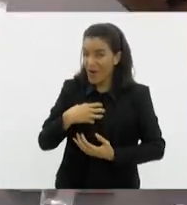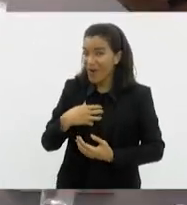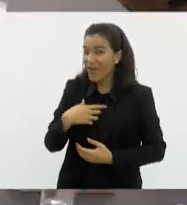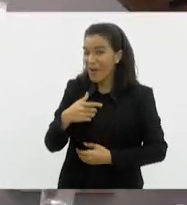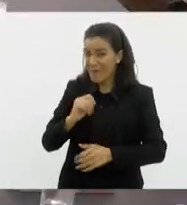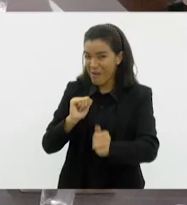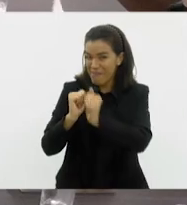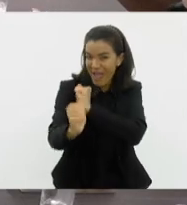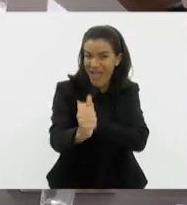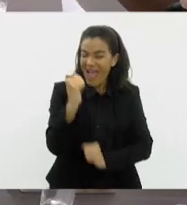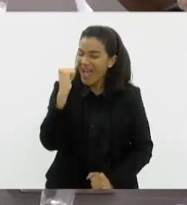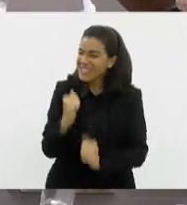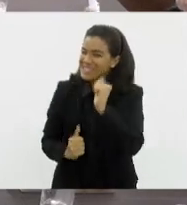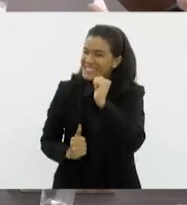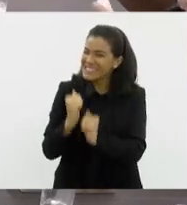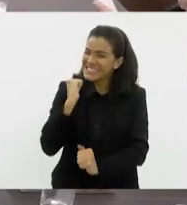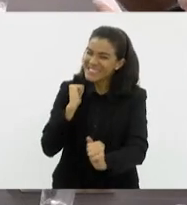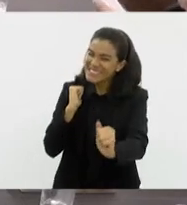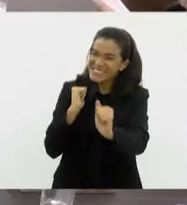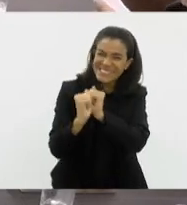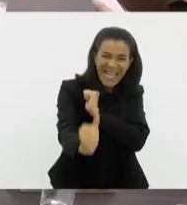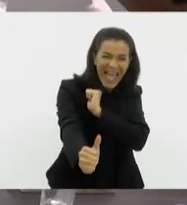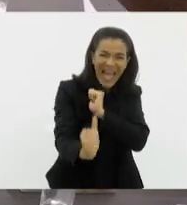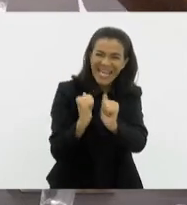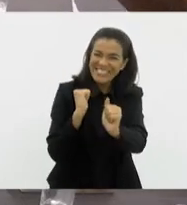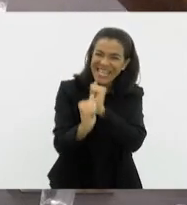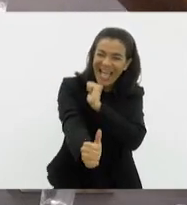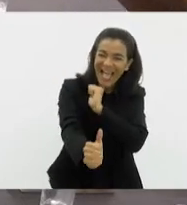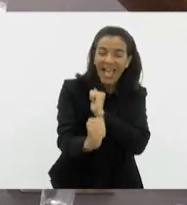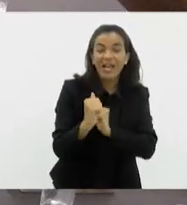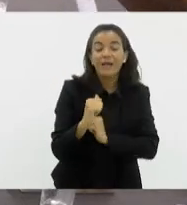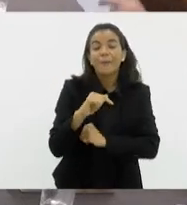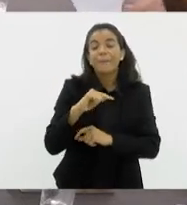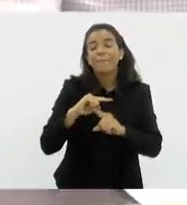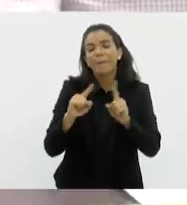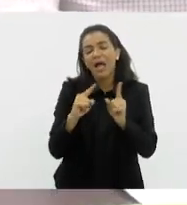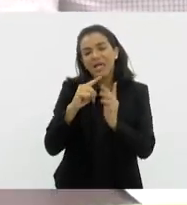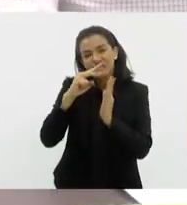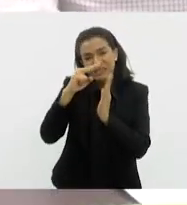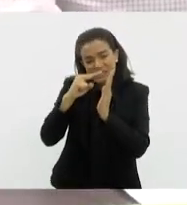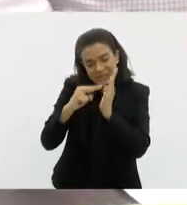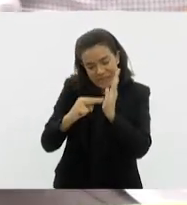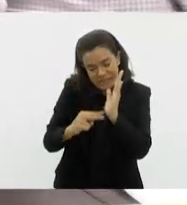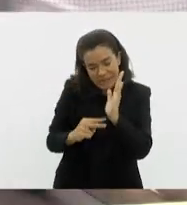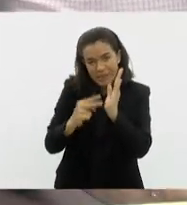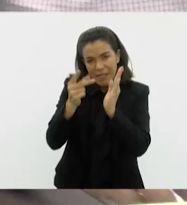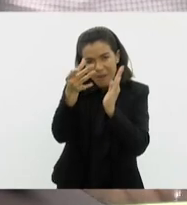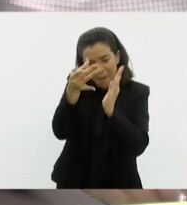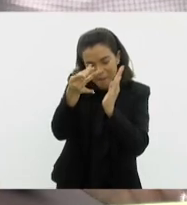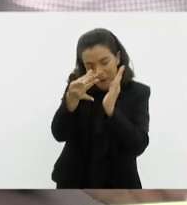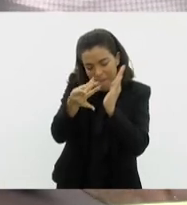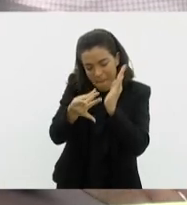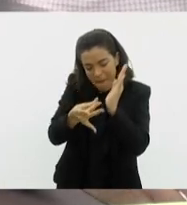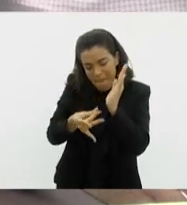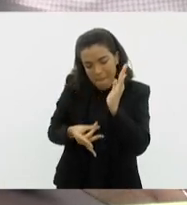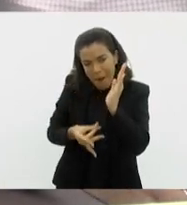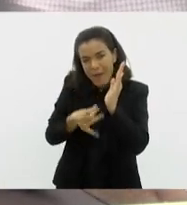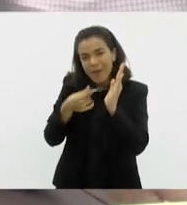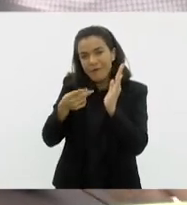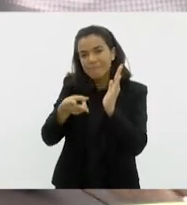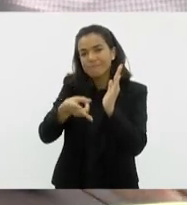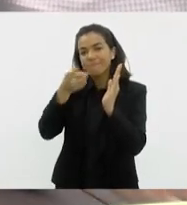que você. Né? Isso é um problema. Mas depois, lendo aqui o projeto no detalhe, eu vejo